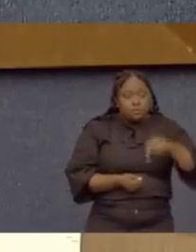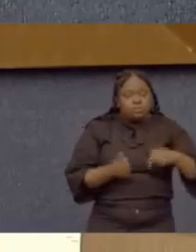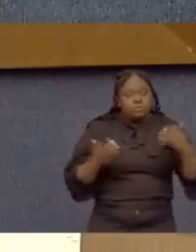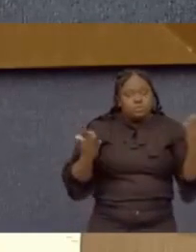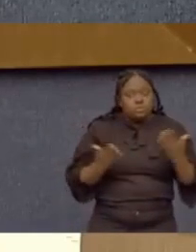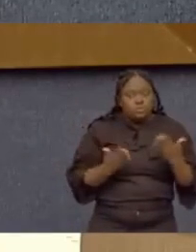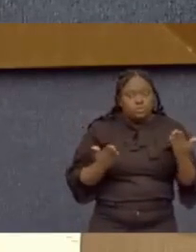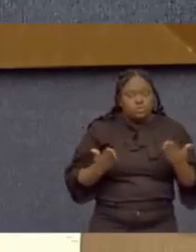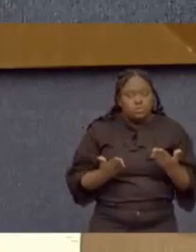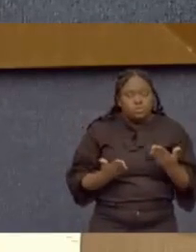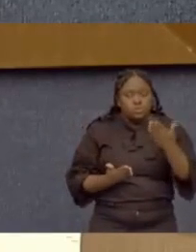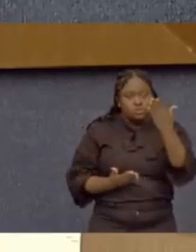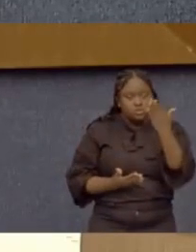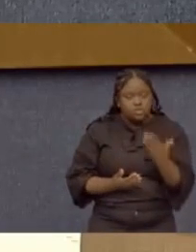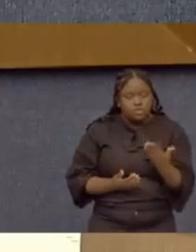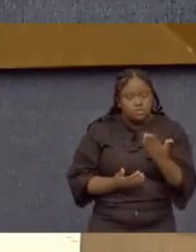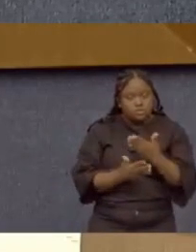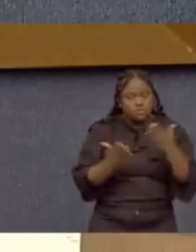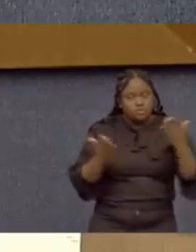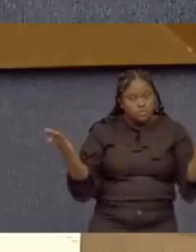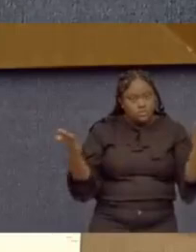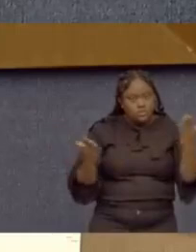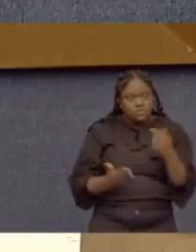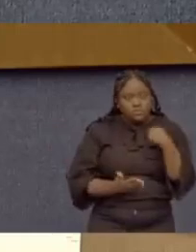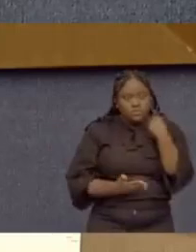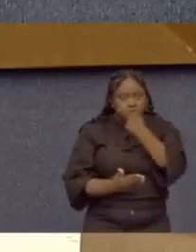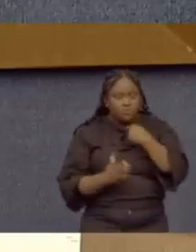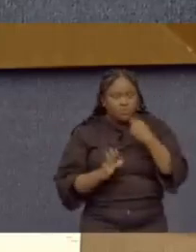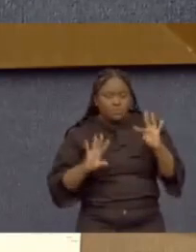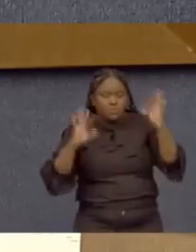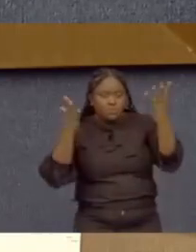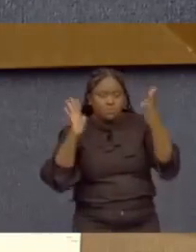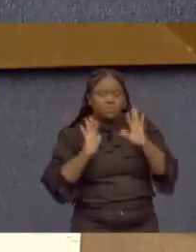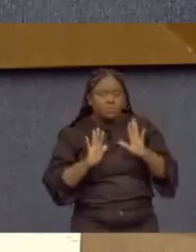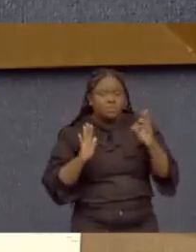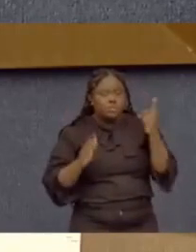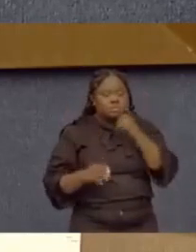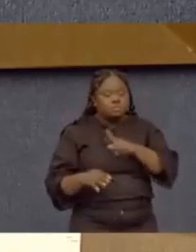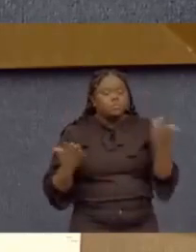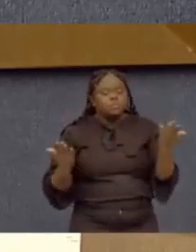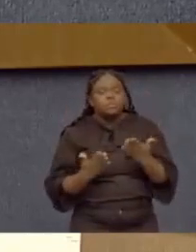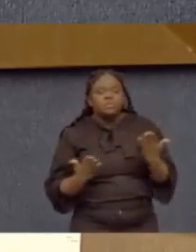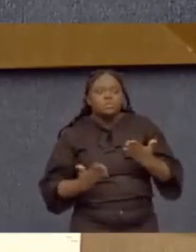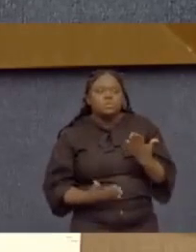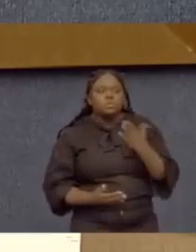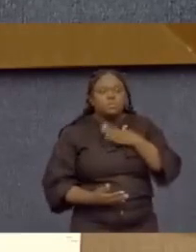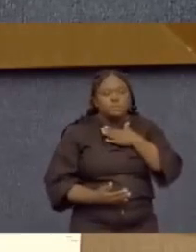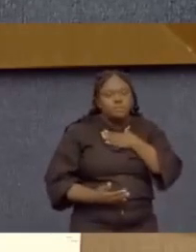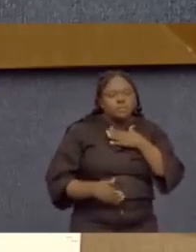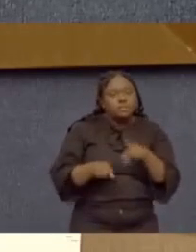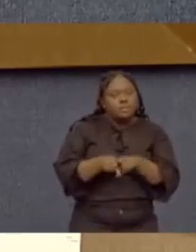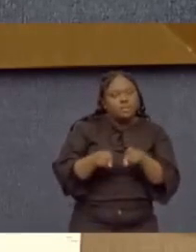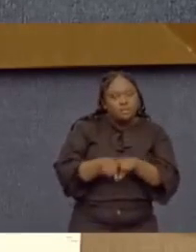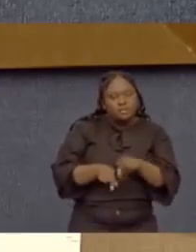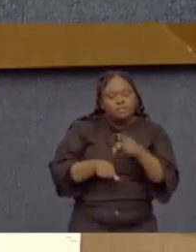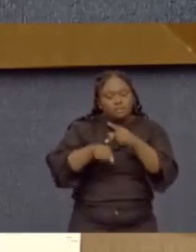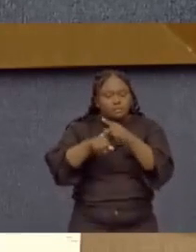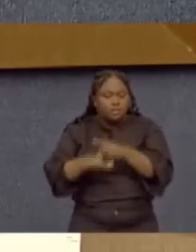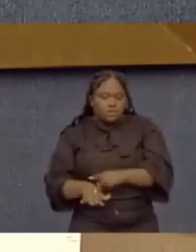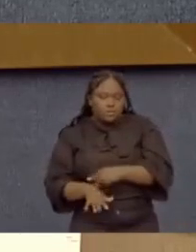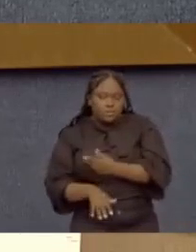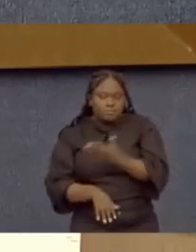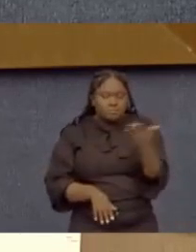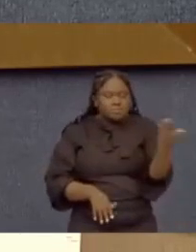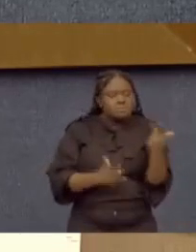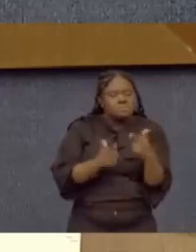na frente, sendo esse rosto celebrado, mas a conquista de hoje não é só minha, é de toda a paróquia. E sem vocês nada disso